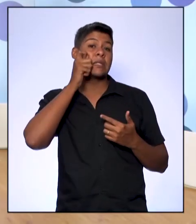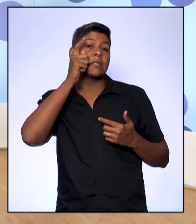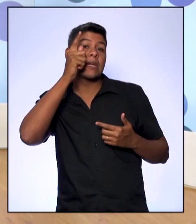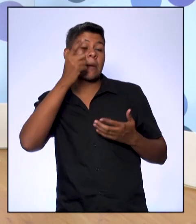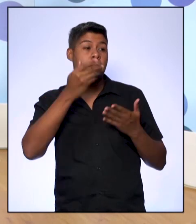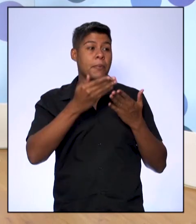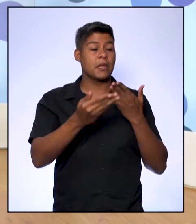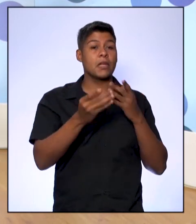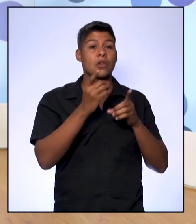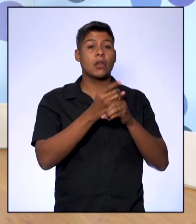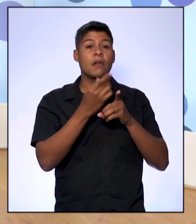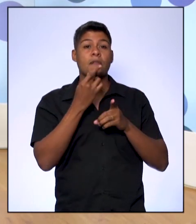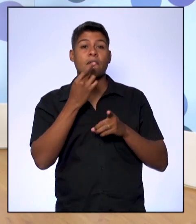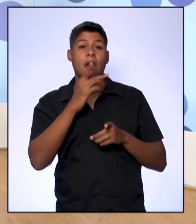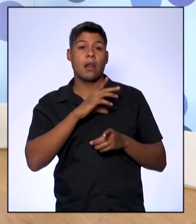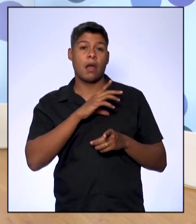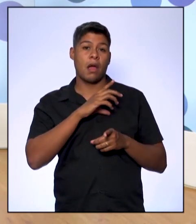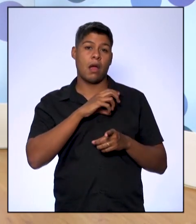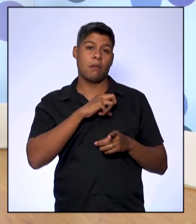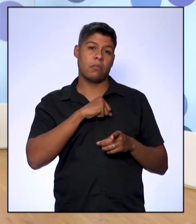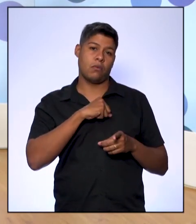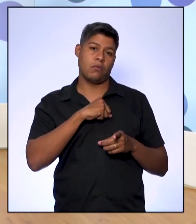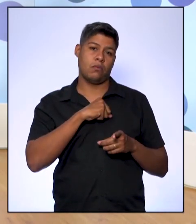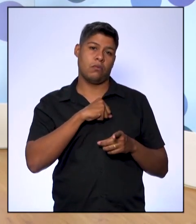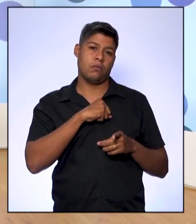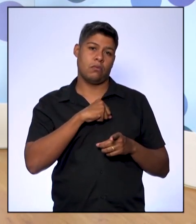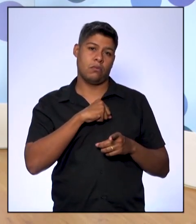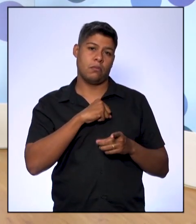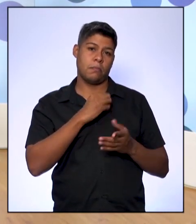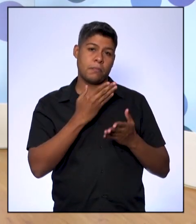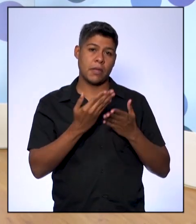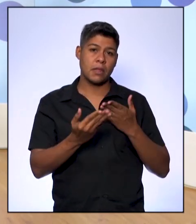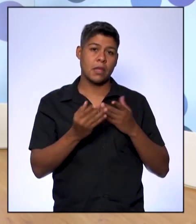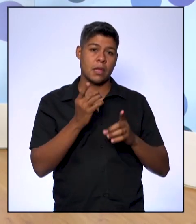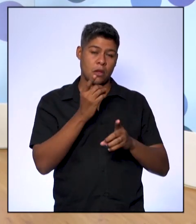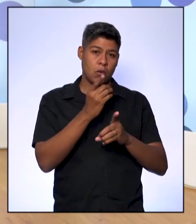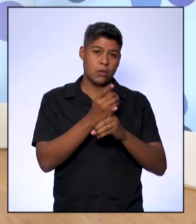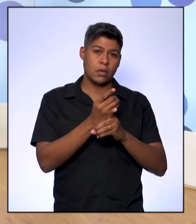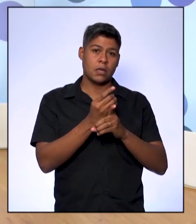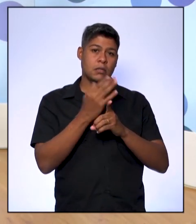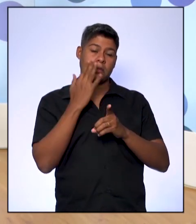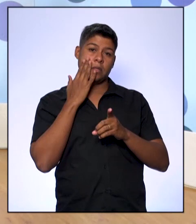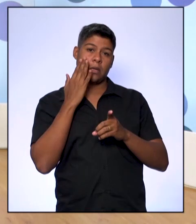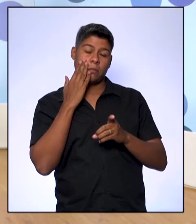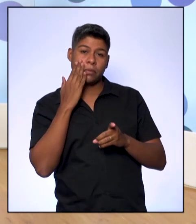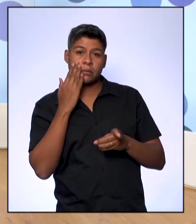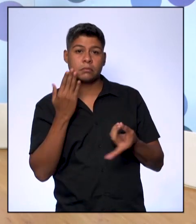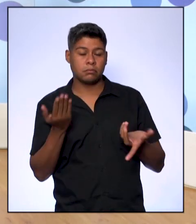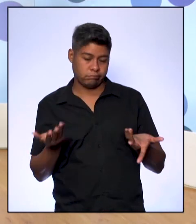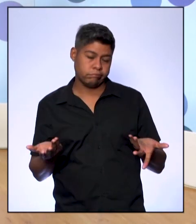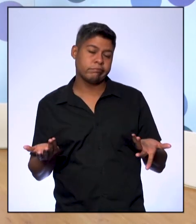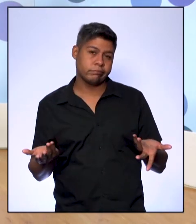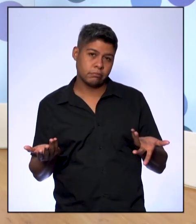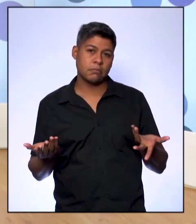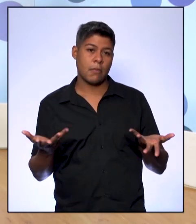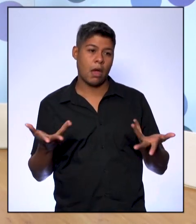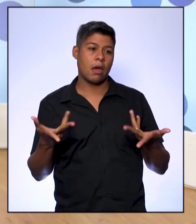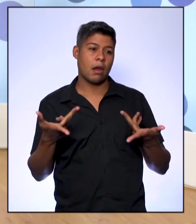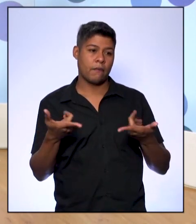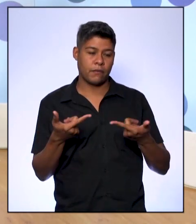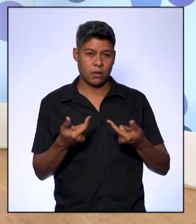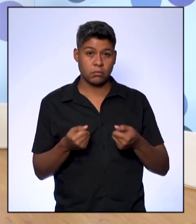perder se encontrar ela fala de amor não é o amor é isso é esse perder se encontrar se perder para encontrar elas encontrar-se falei que é